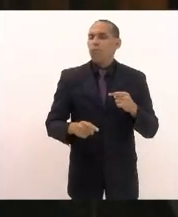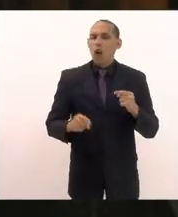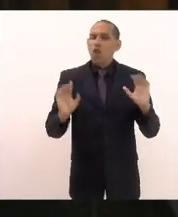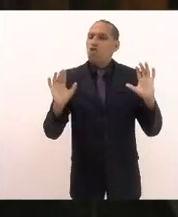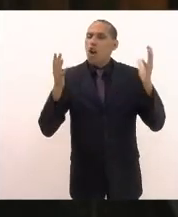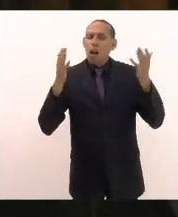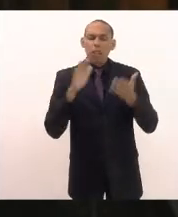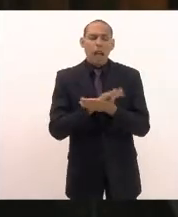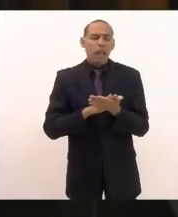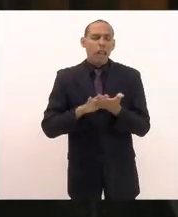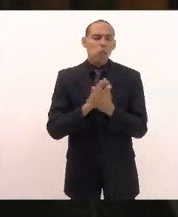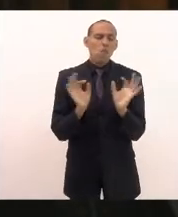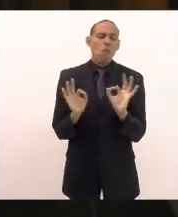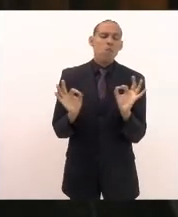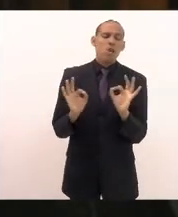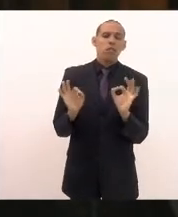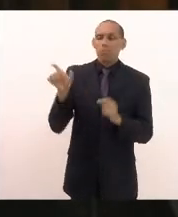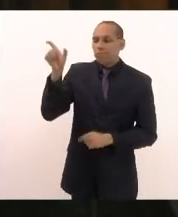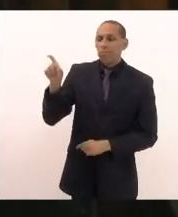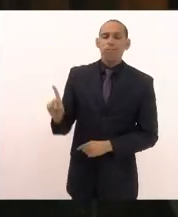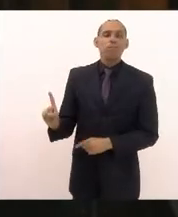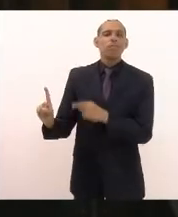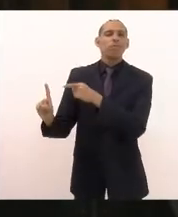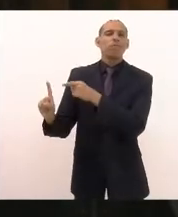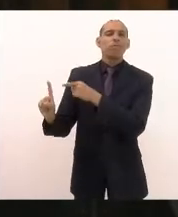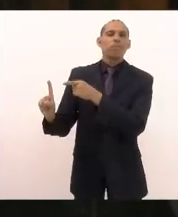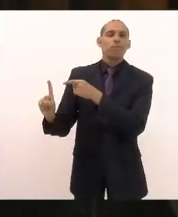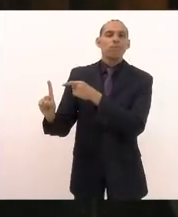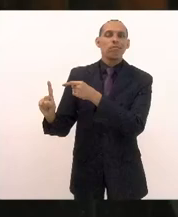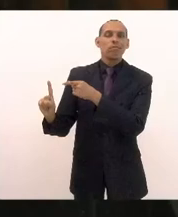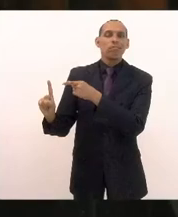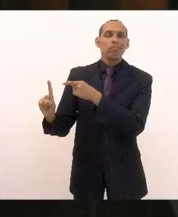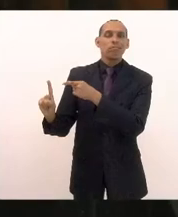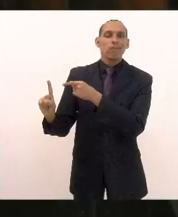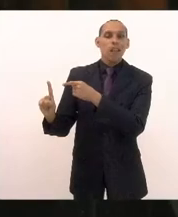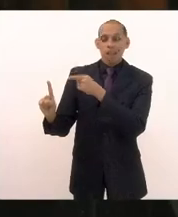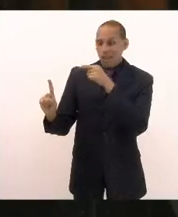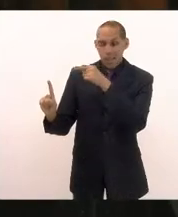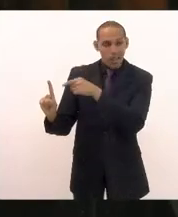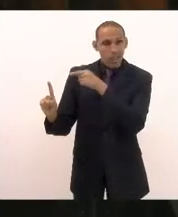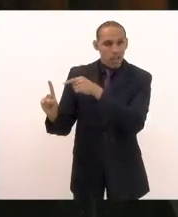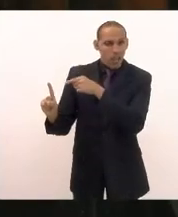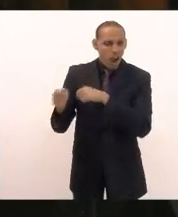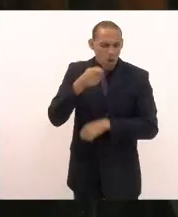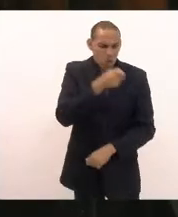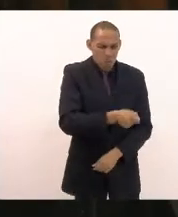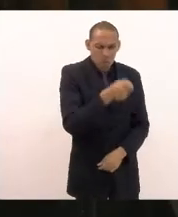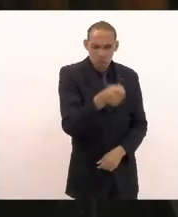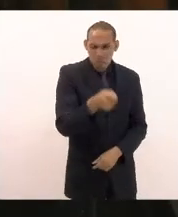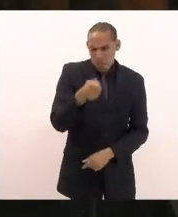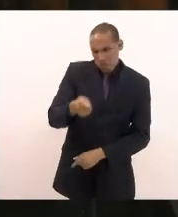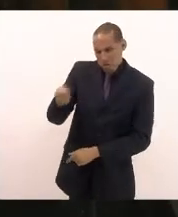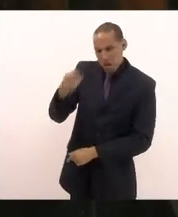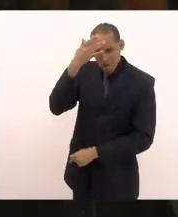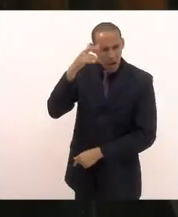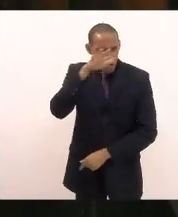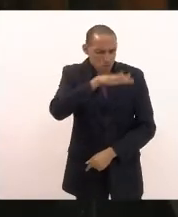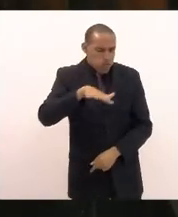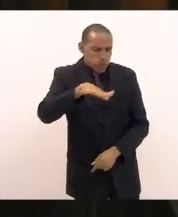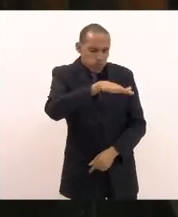espetáculos e por aí vai. É o mesmo prefeito que, enquanto obrigou as pessoas a fazerem